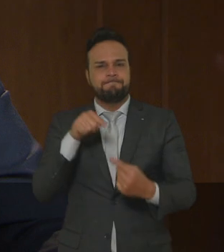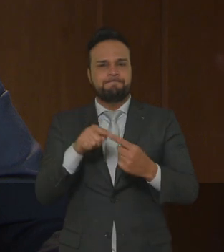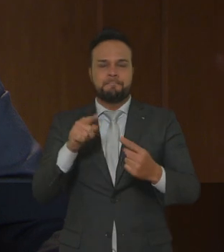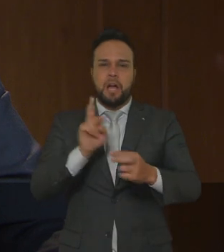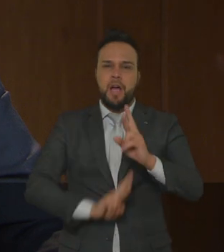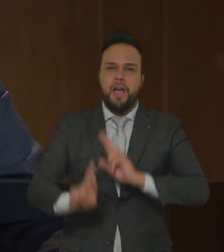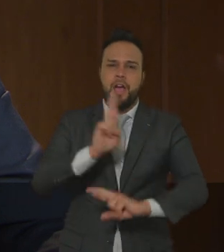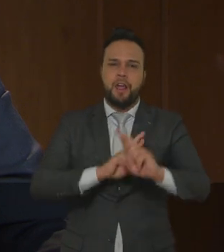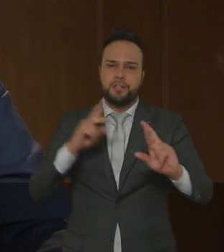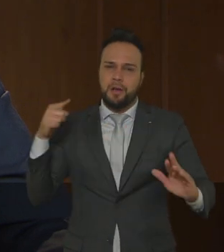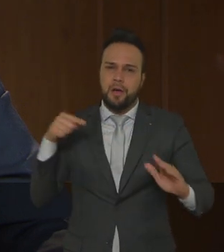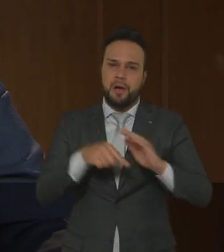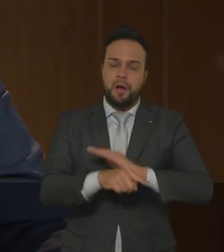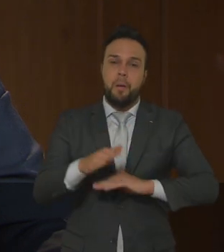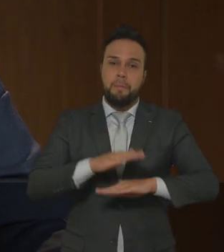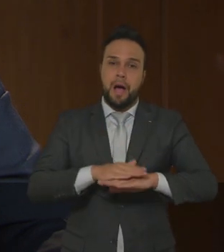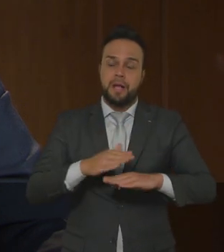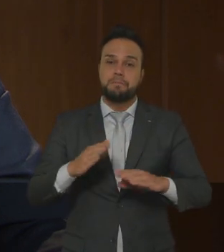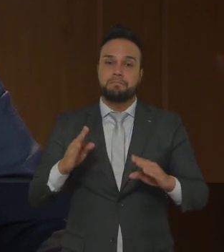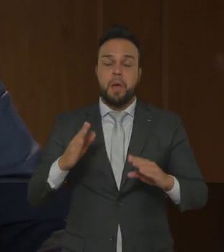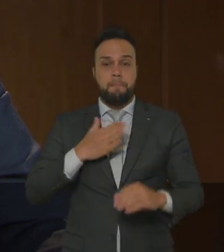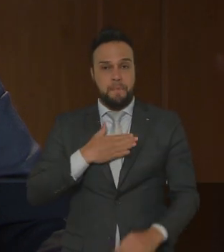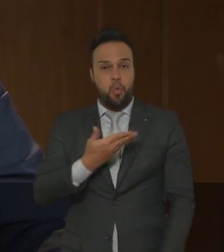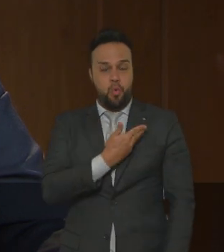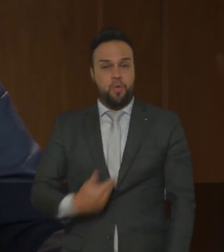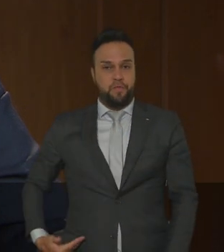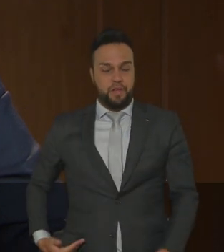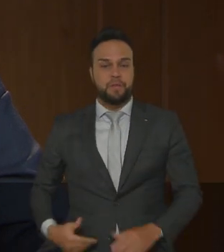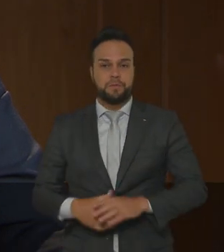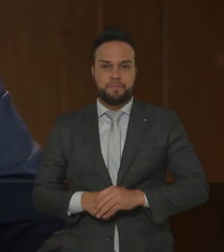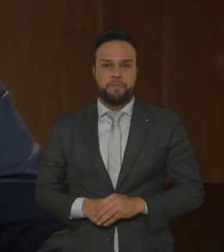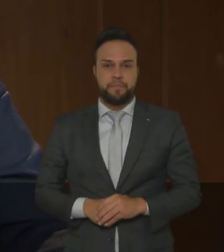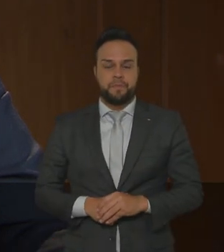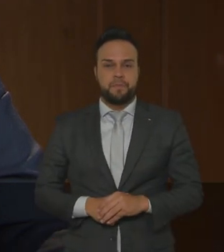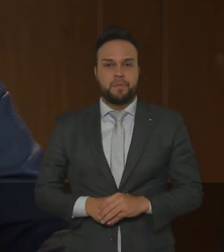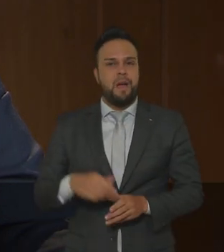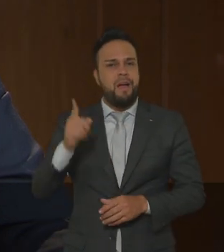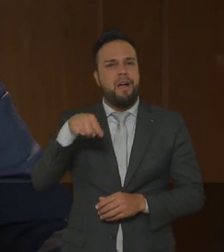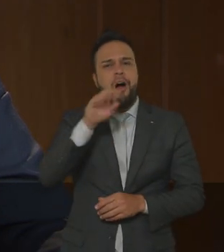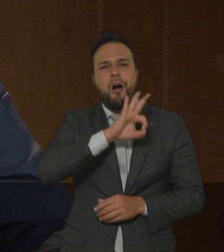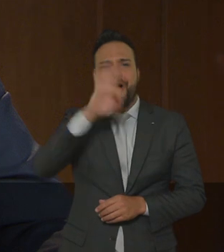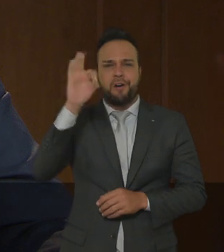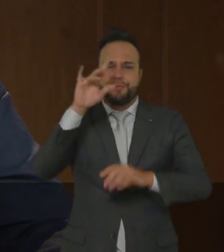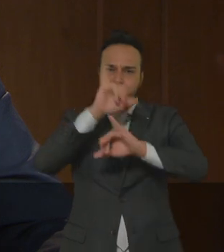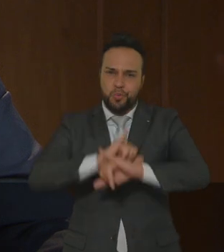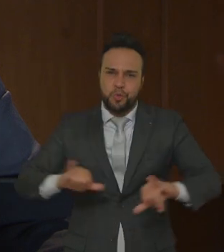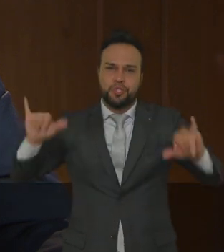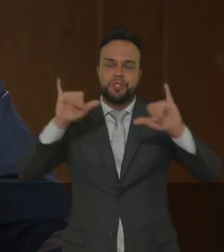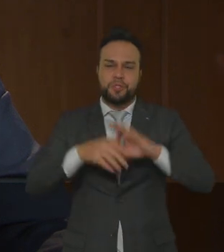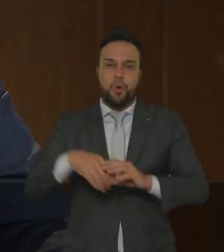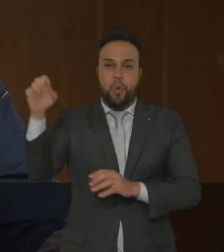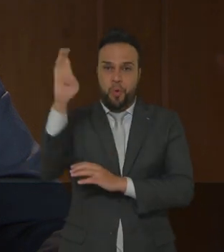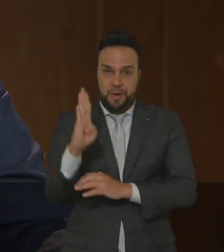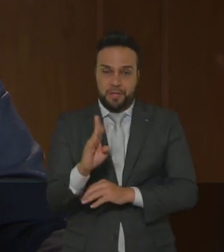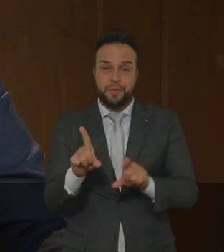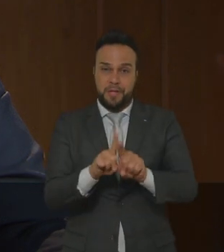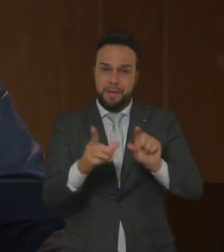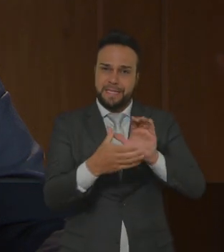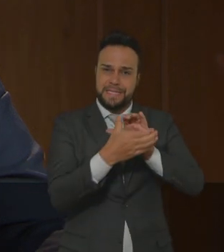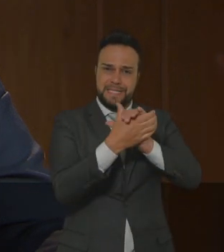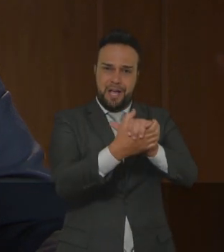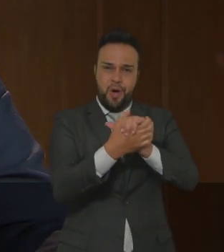quais ampliamos imensamente nossas relações durante o meu governo constitui excelente notícia o